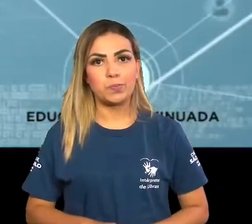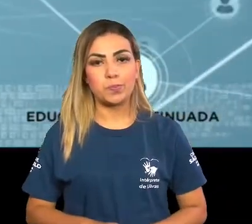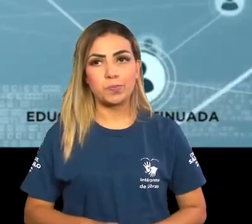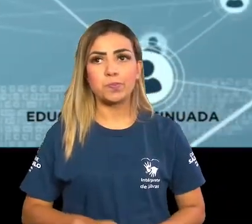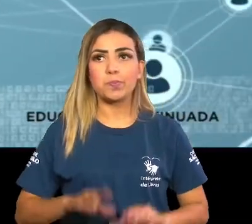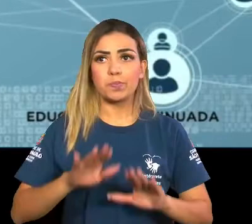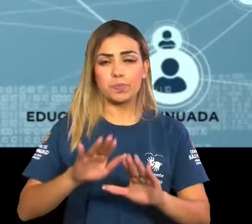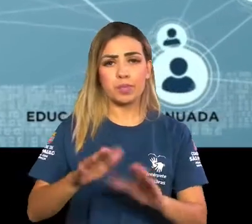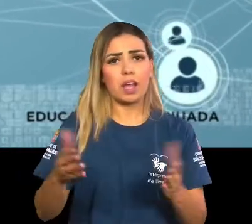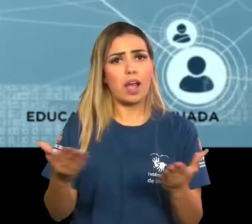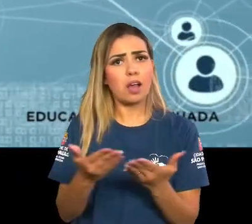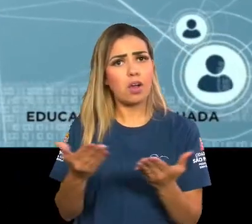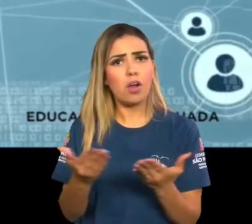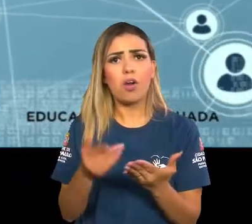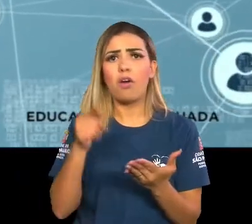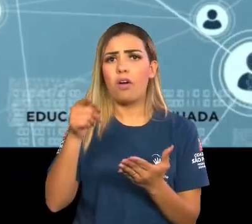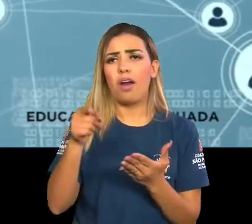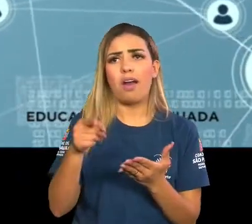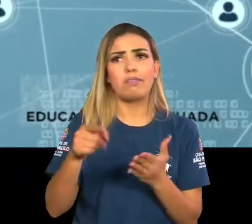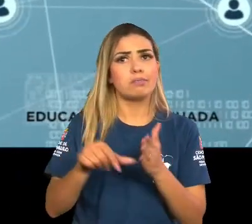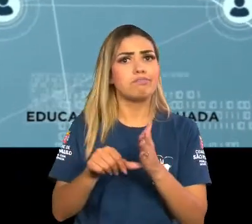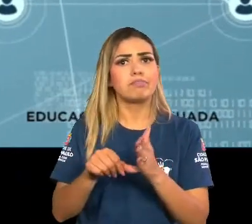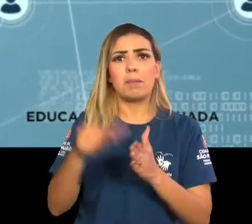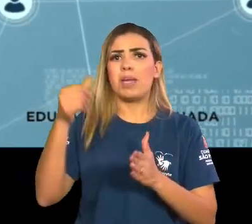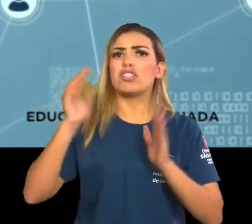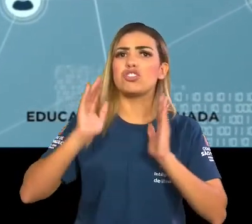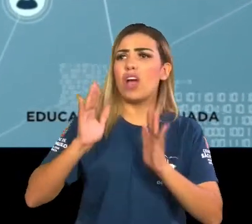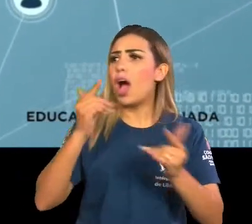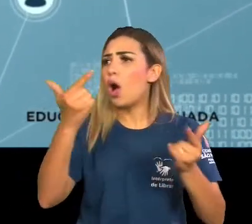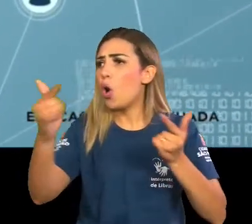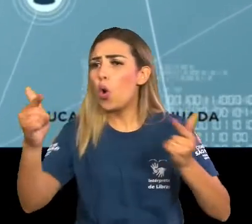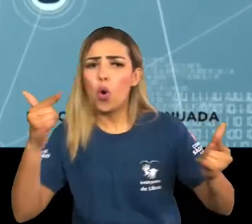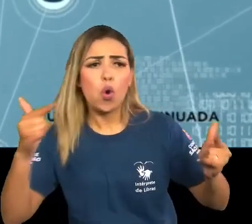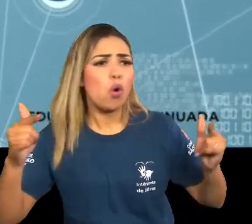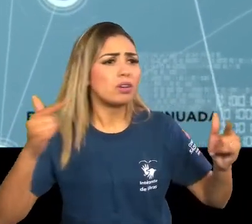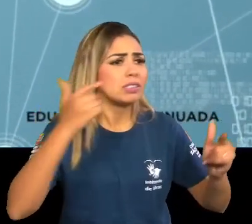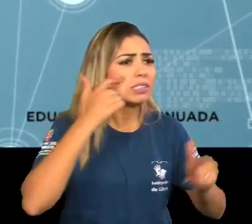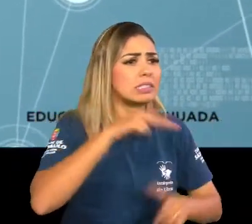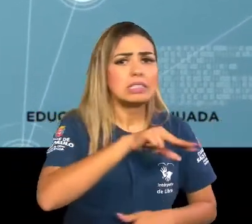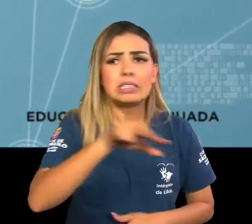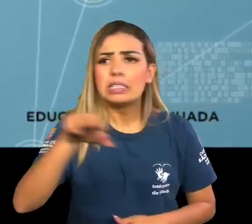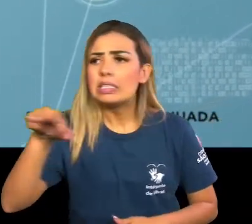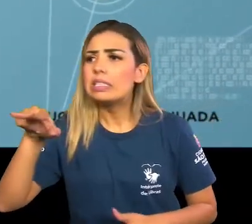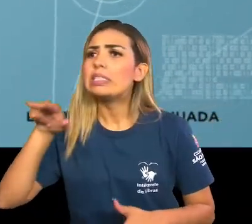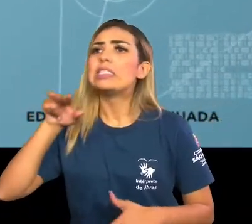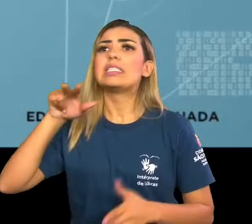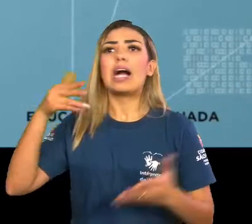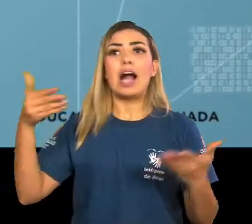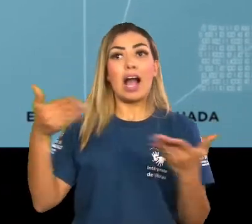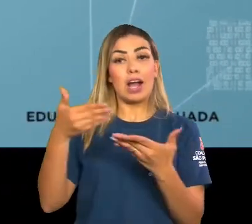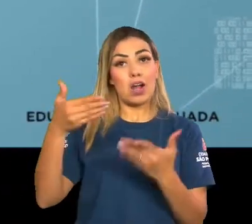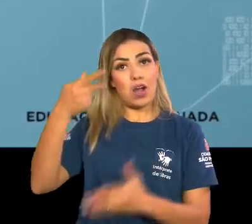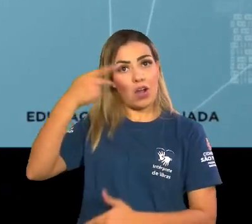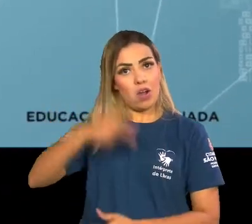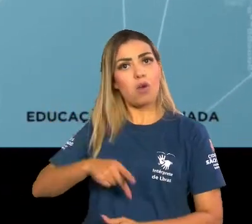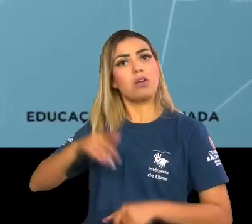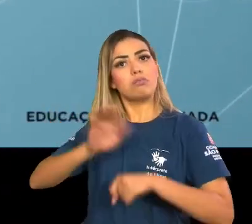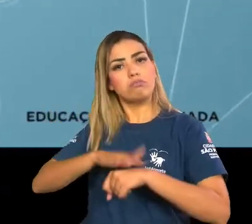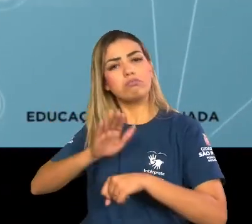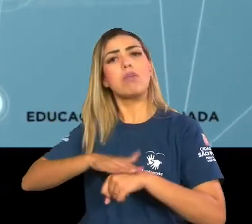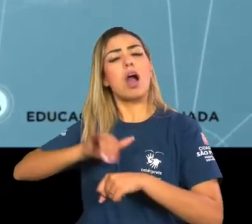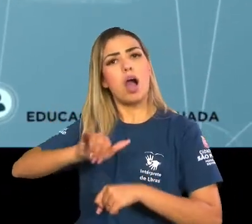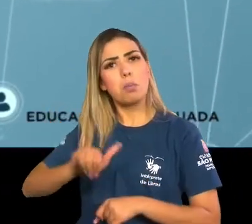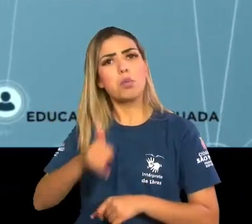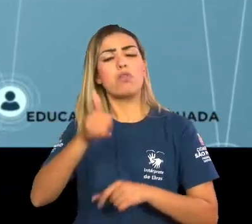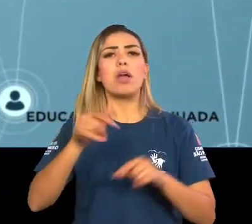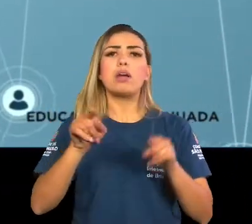Essa foi a primeira de muitas ocasiões de vários aprendizados e reflexões apresentados pela Casa Hunter e que foram ampliados